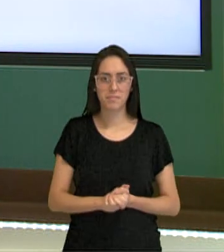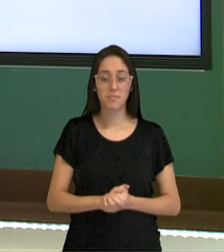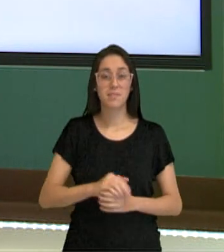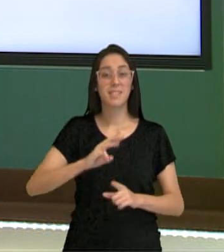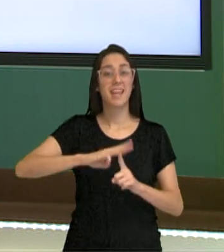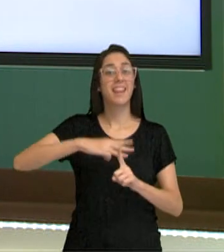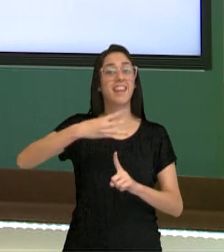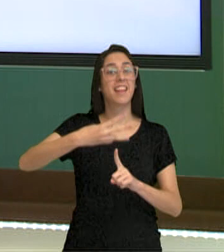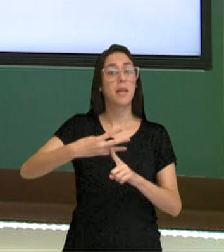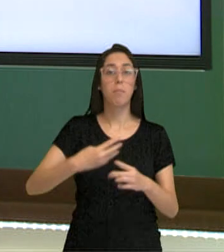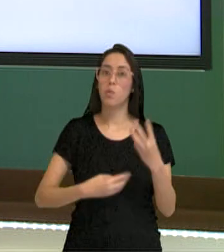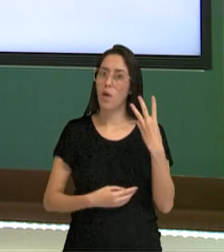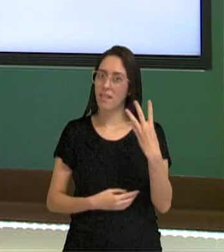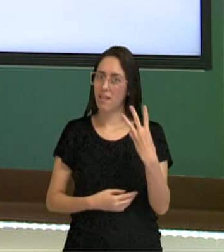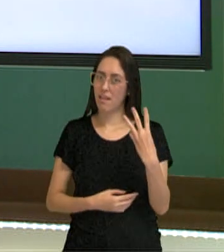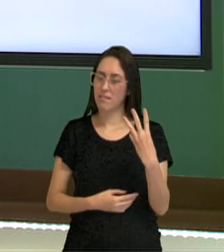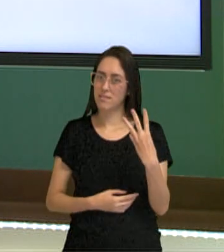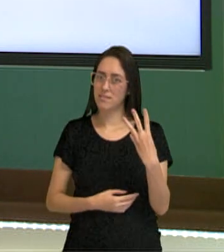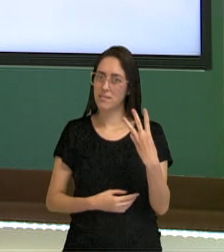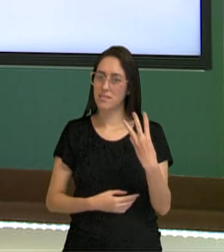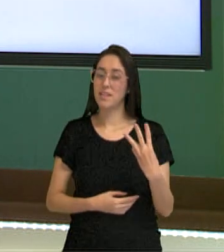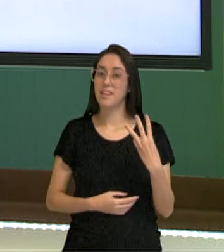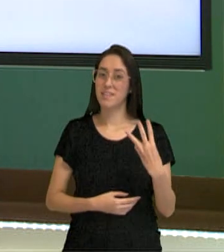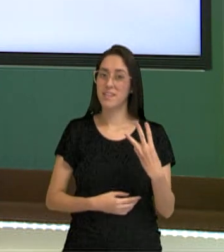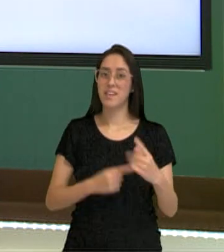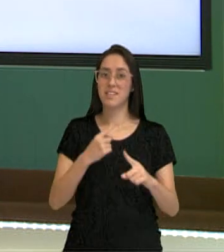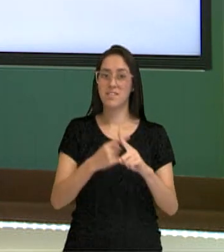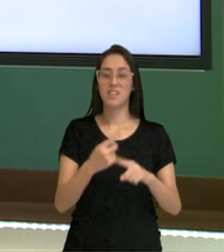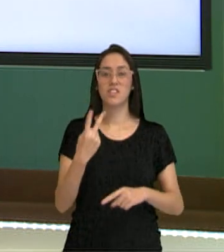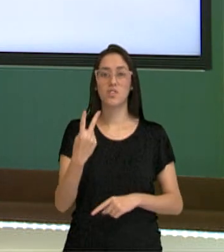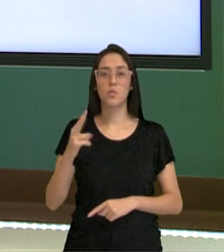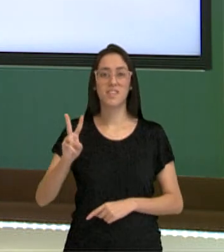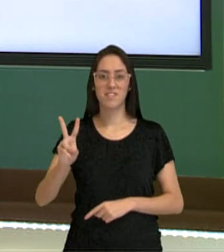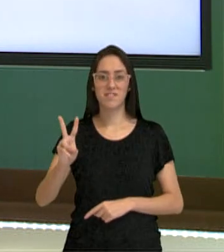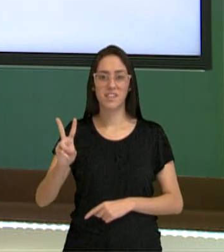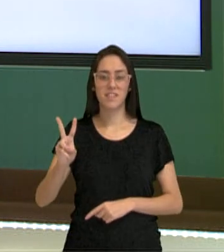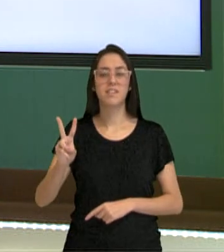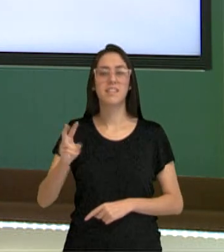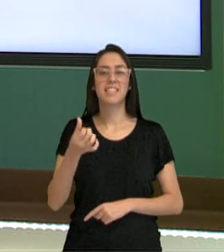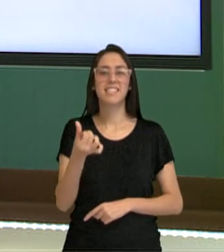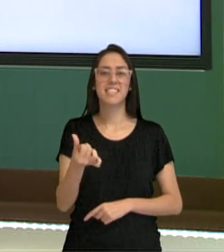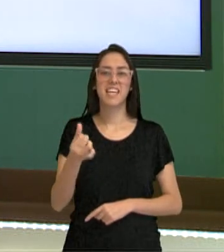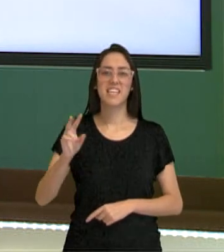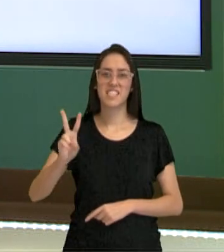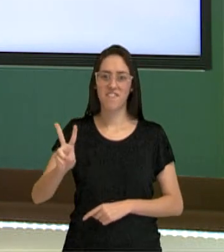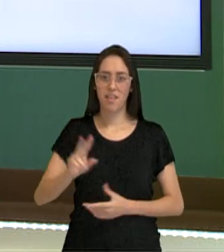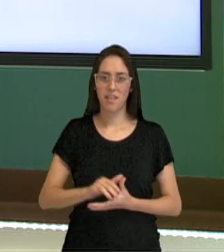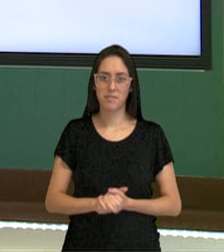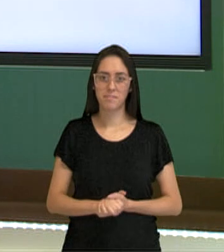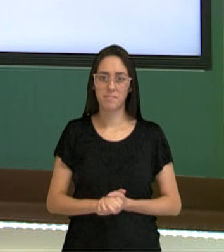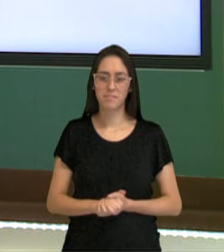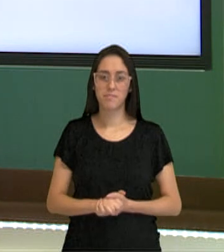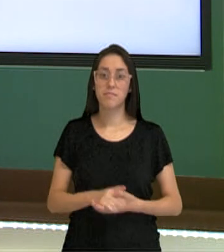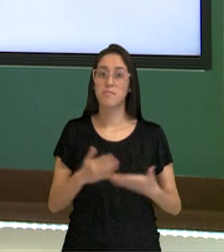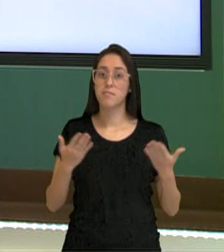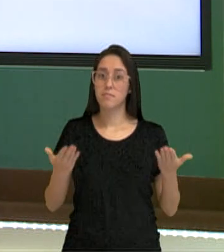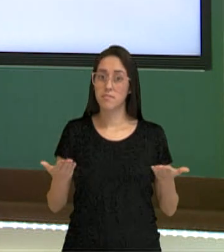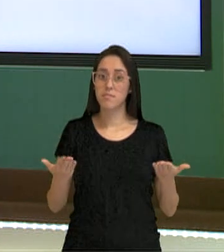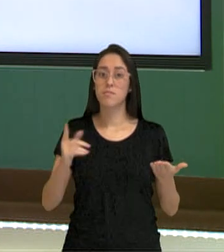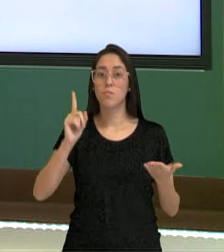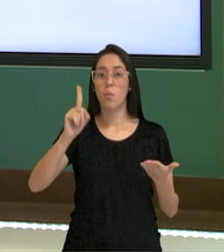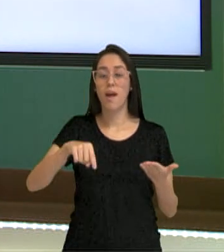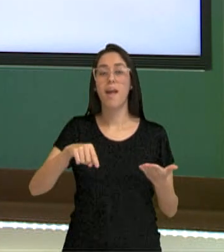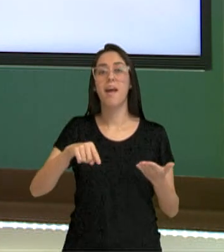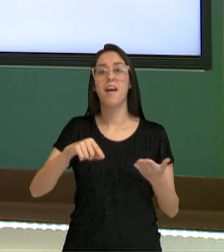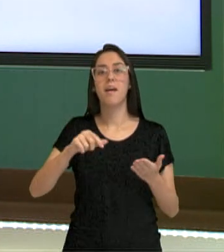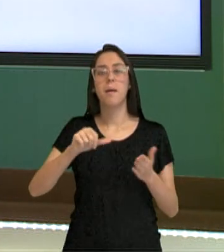é 3 vezes. 3 vezes 2V, 6V. Então, repare como tudo está baseado na quantidade que o irmão